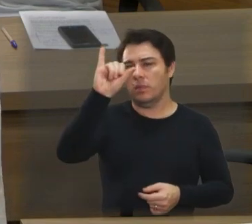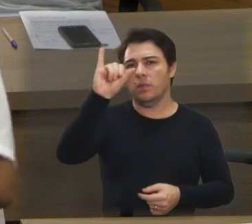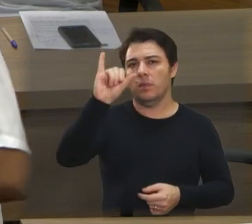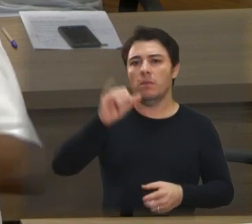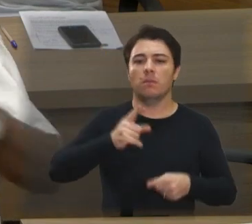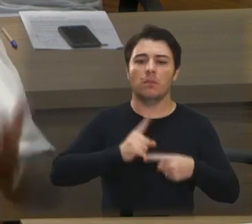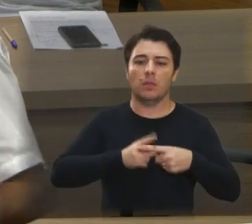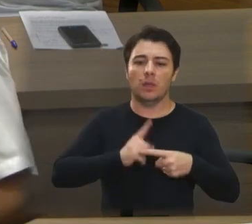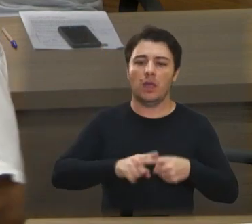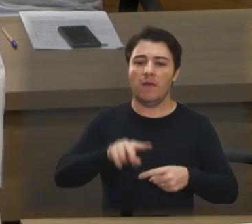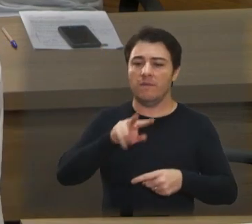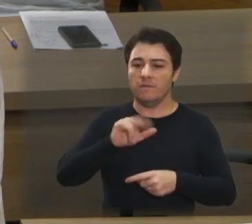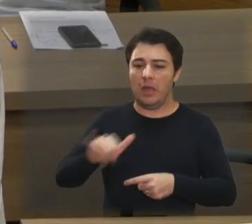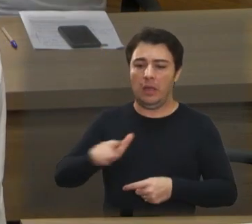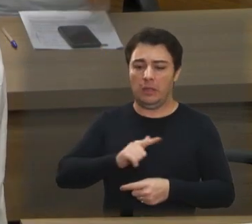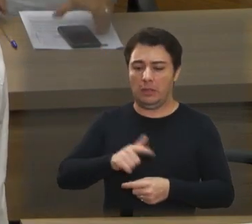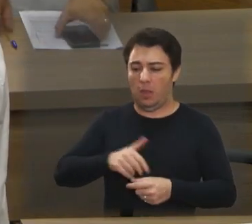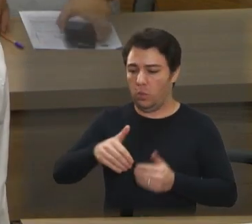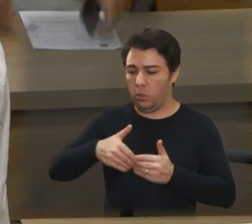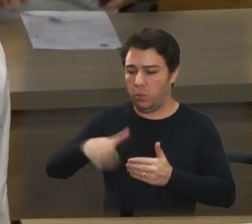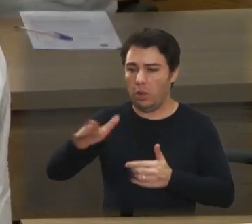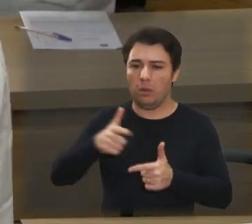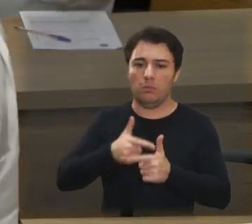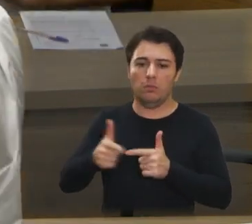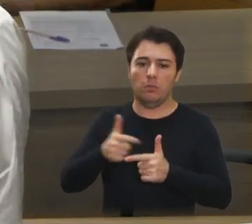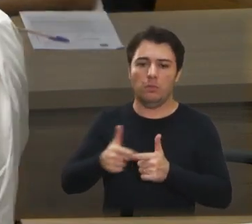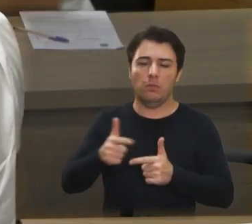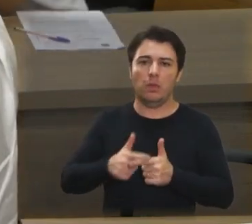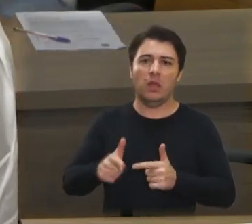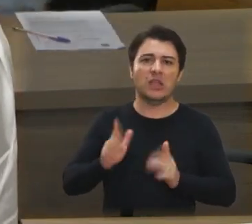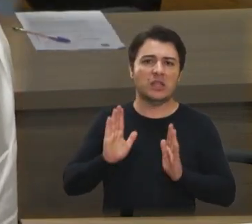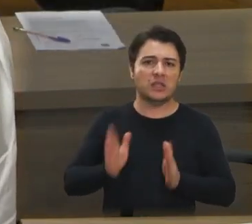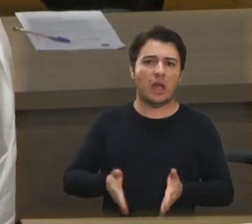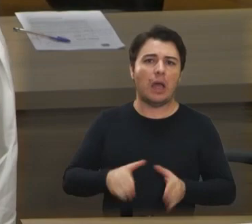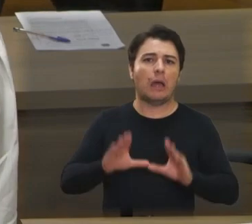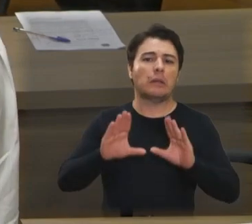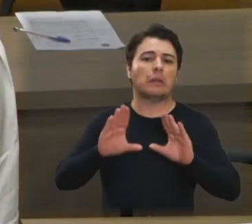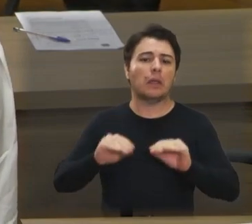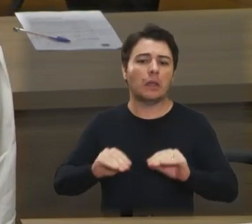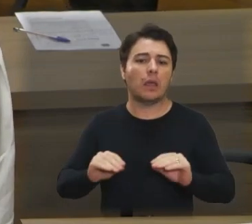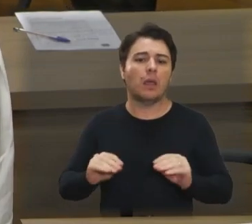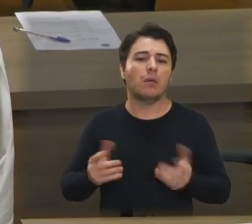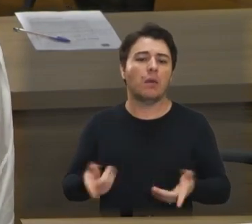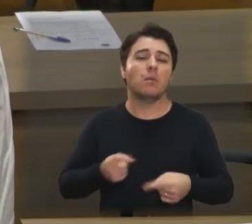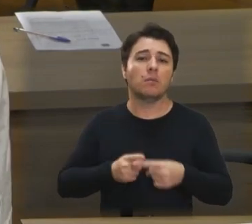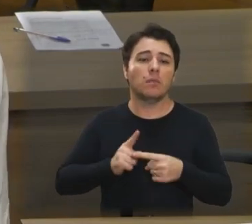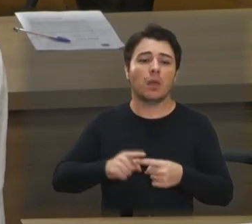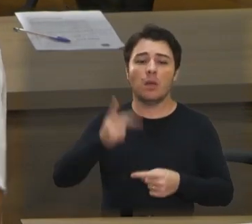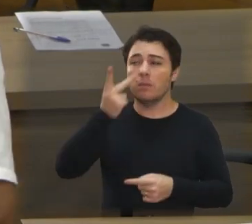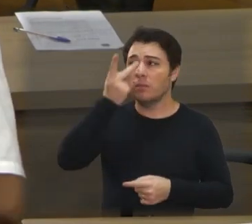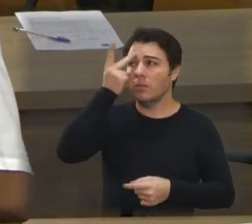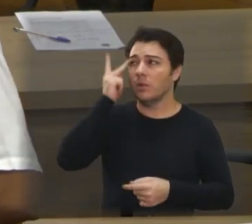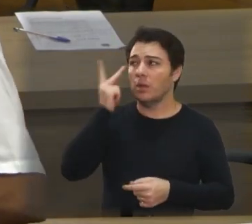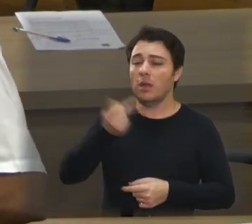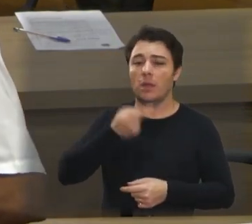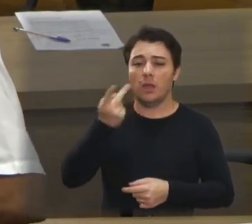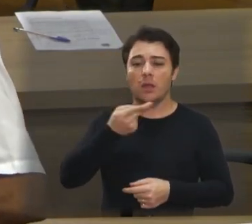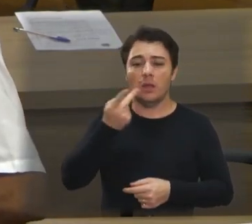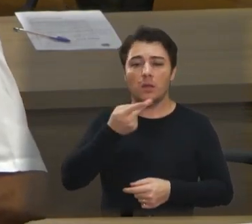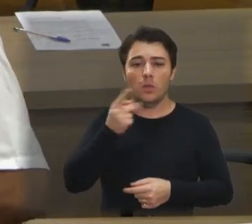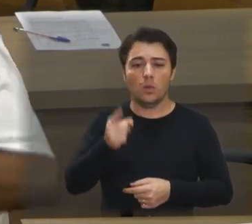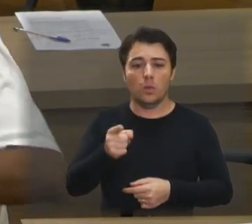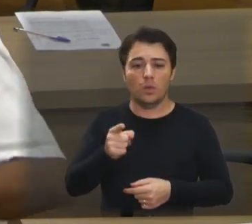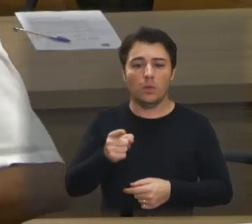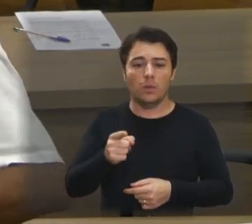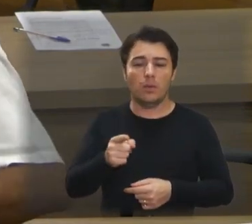quando está para ocorrer algum problema do interfere ou coisa parecida ele já desligado Porque como porção e falou em alguns